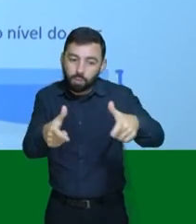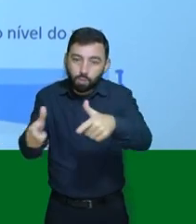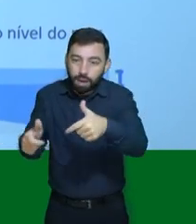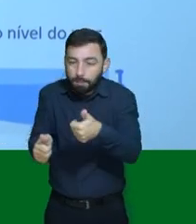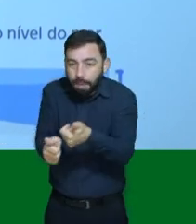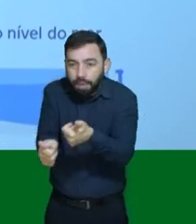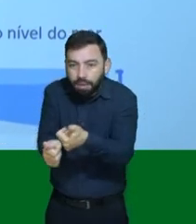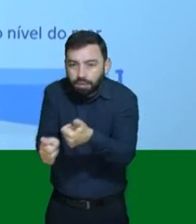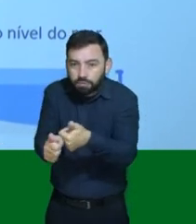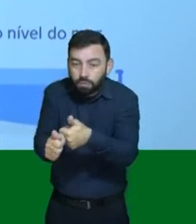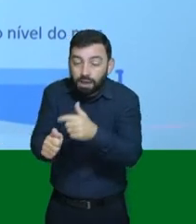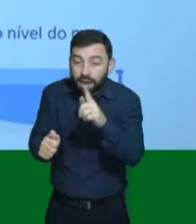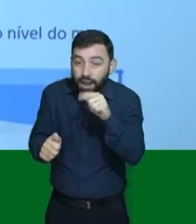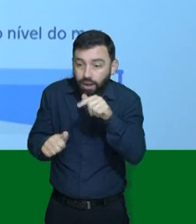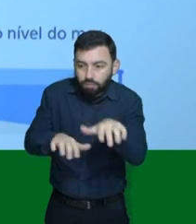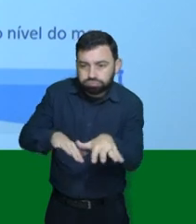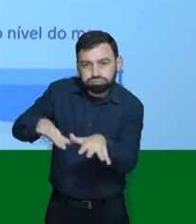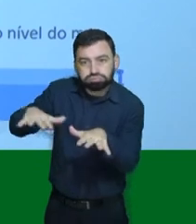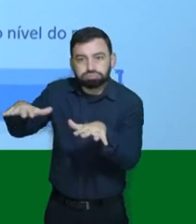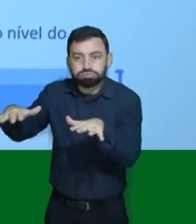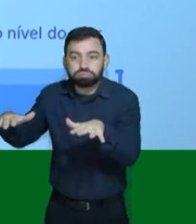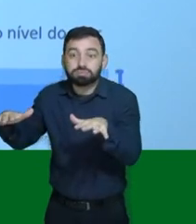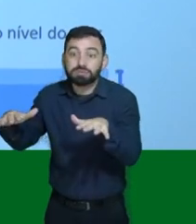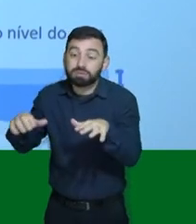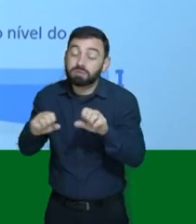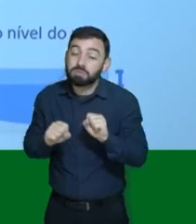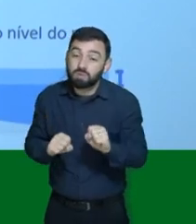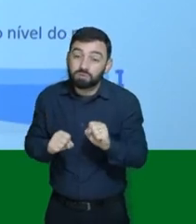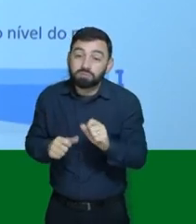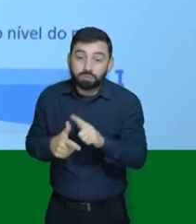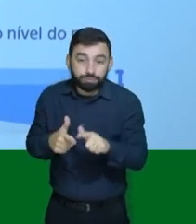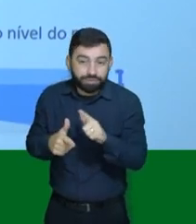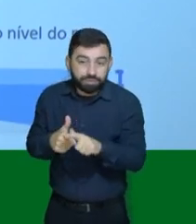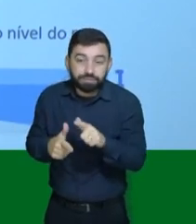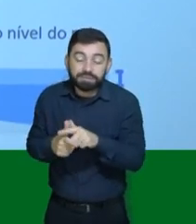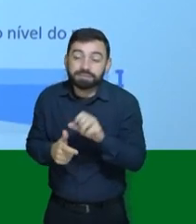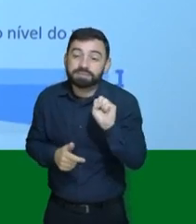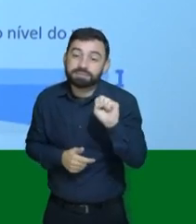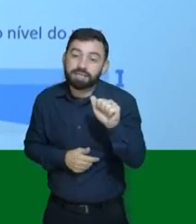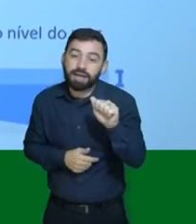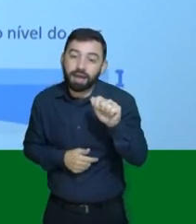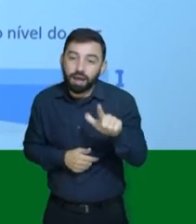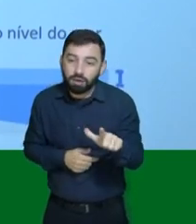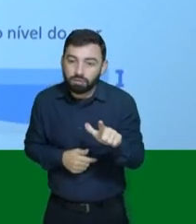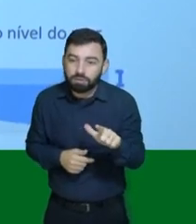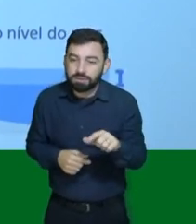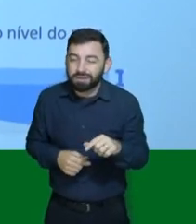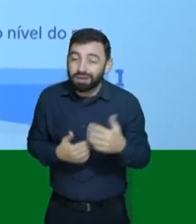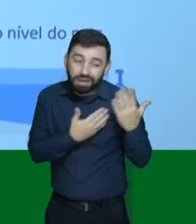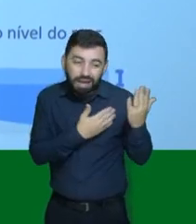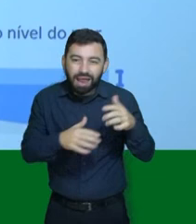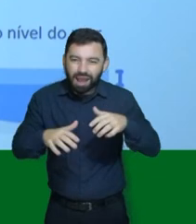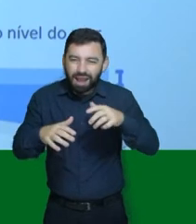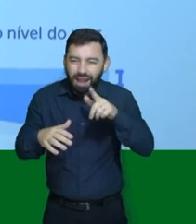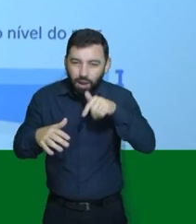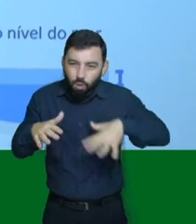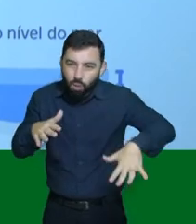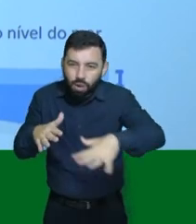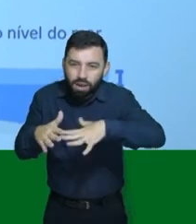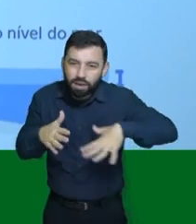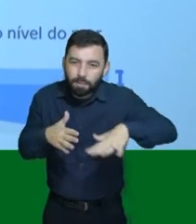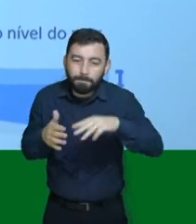ambientes costeiros. Isso pode levar à intrusão salina, por exemplo. Né, a gente tem a Lagoa do Peri, por exemplo.